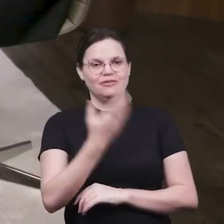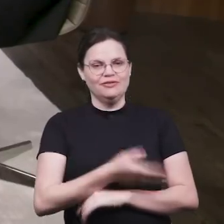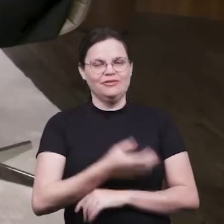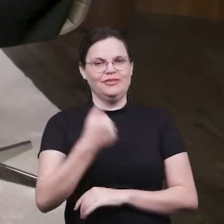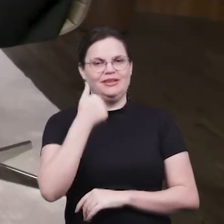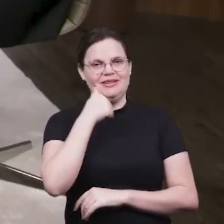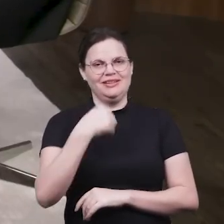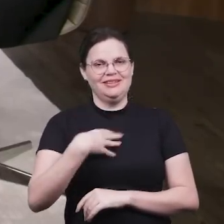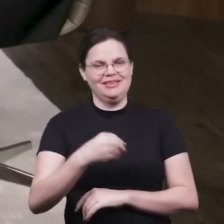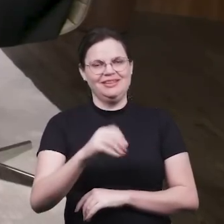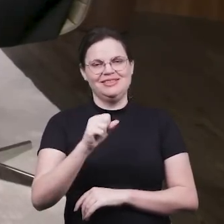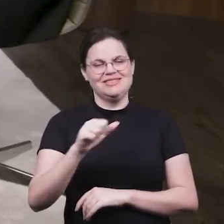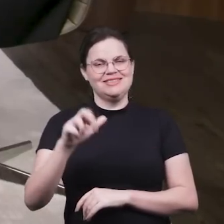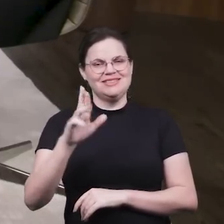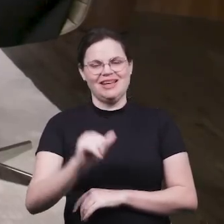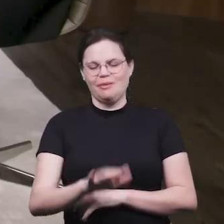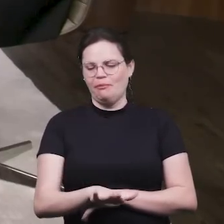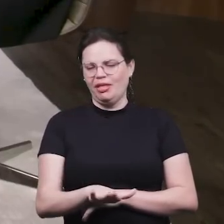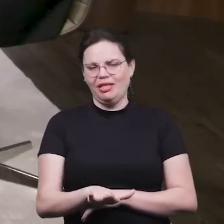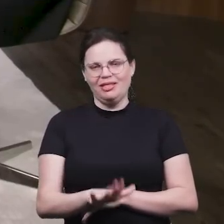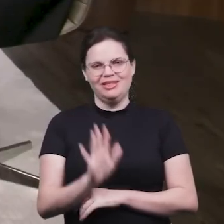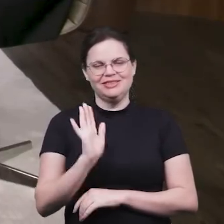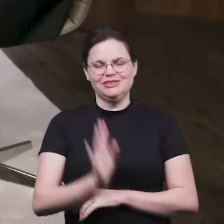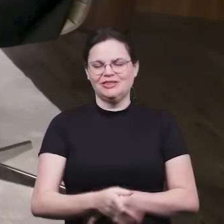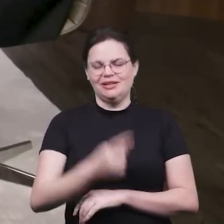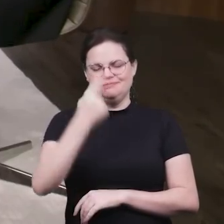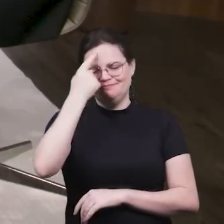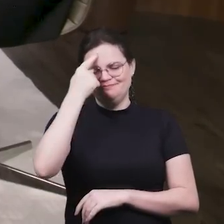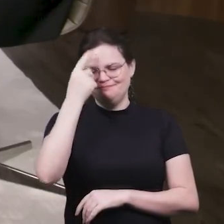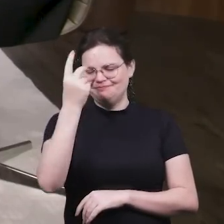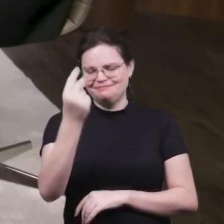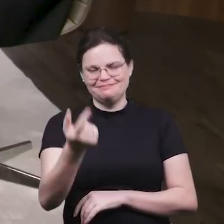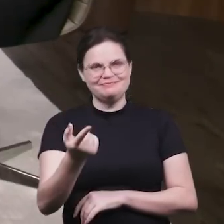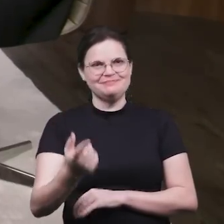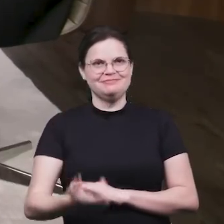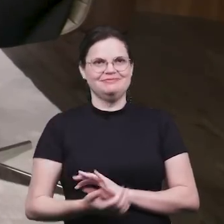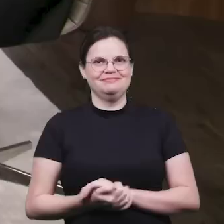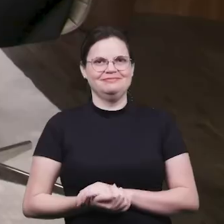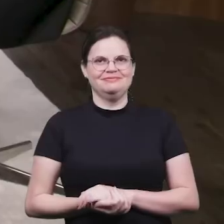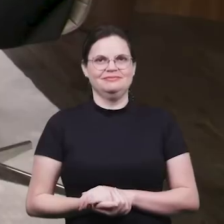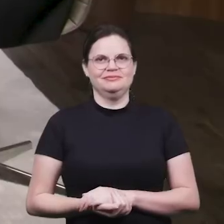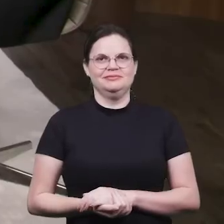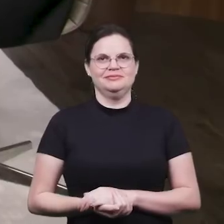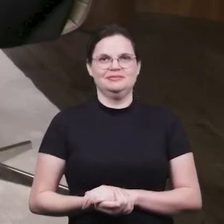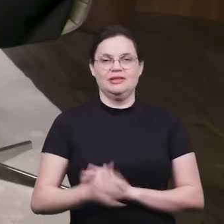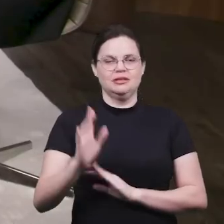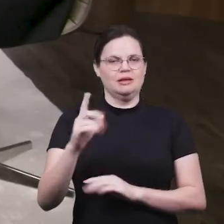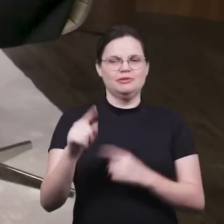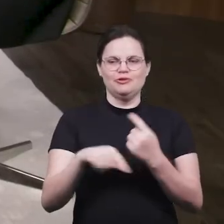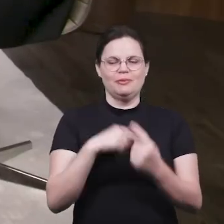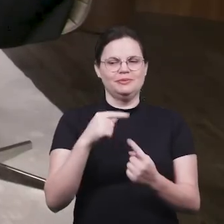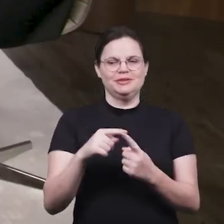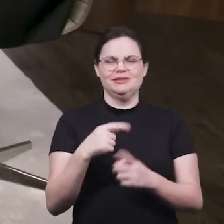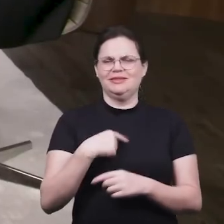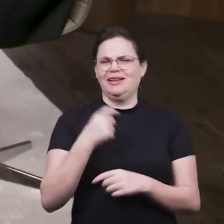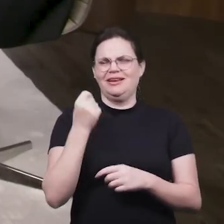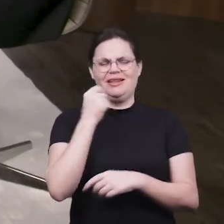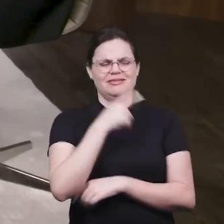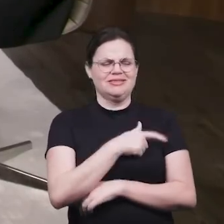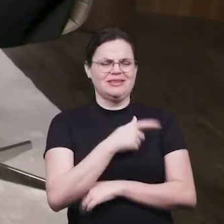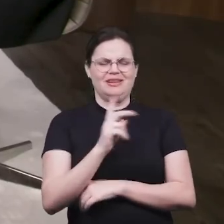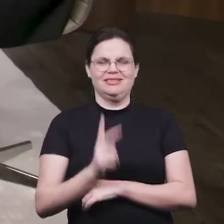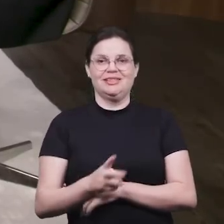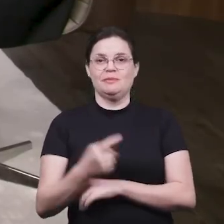Sara, desde pequena, ela sempre Ela tinha era assim. um foco, assim, uma meta, né, na E o que era vida. mais engraçado se